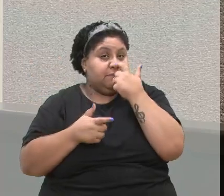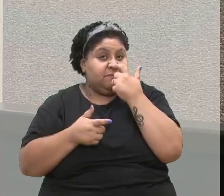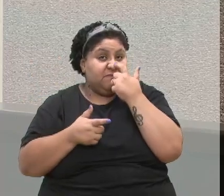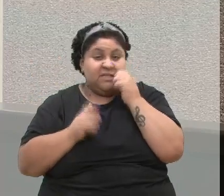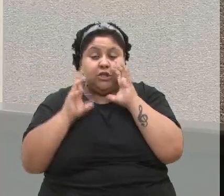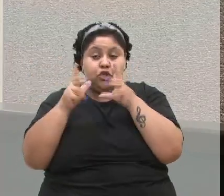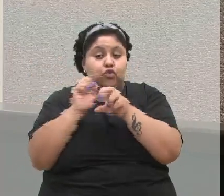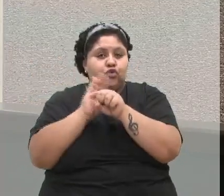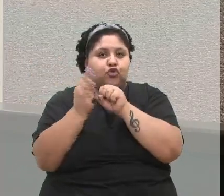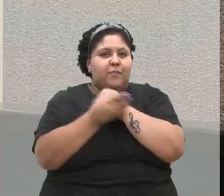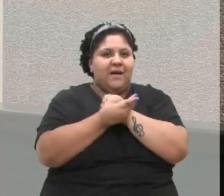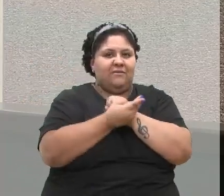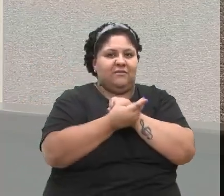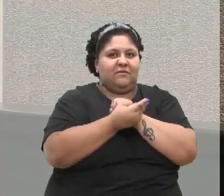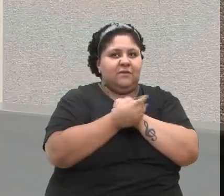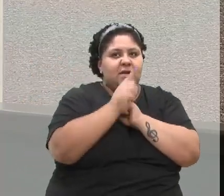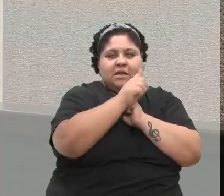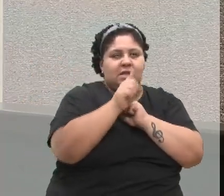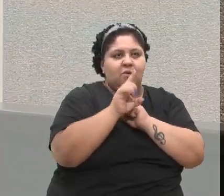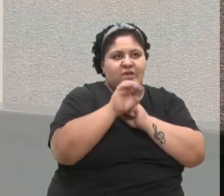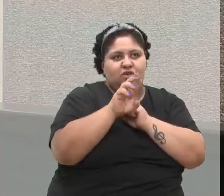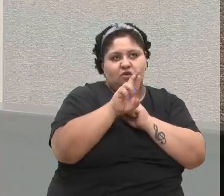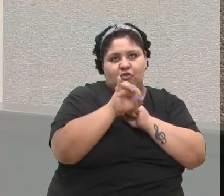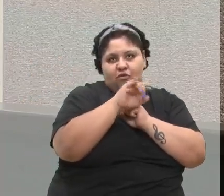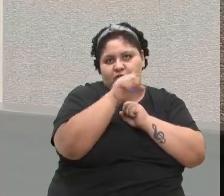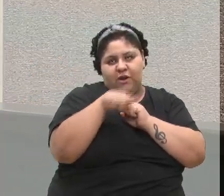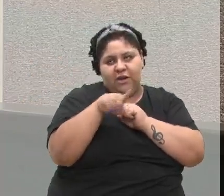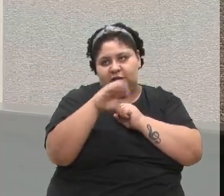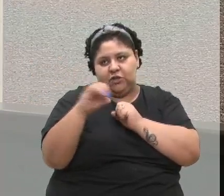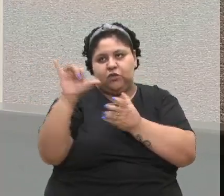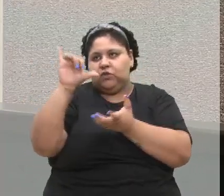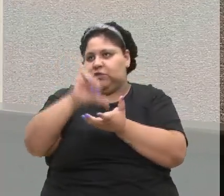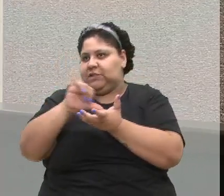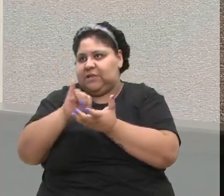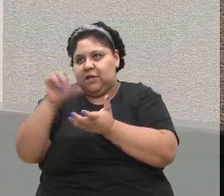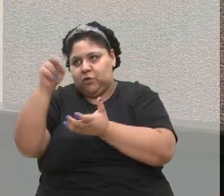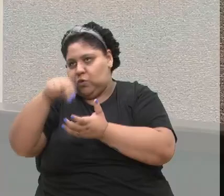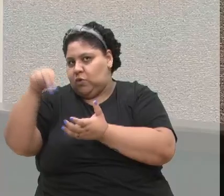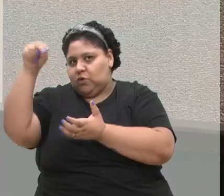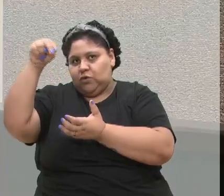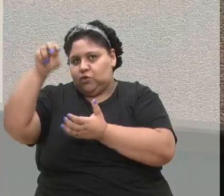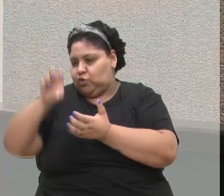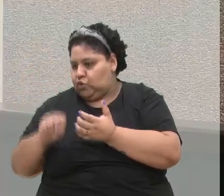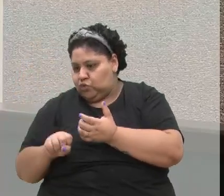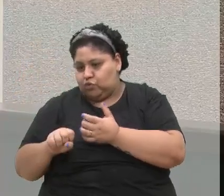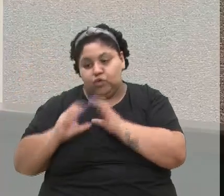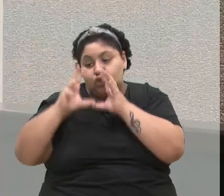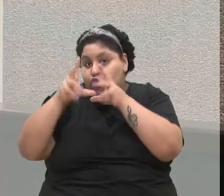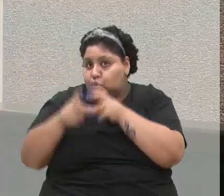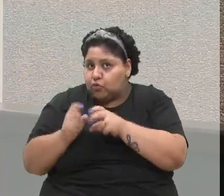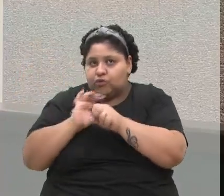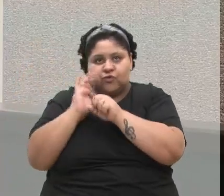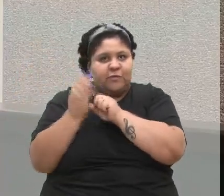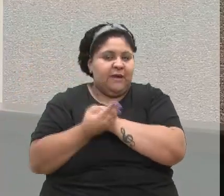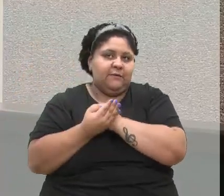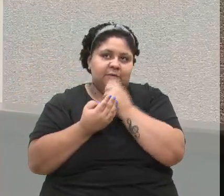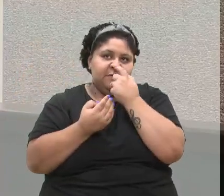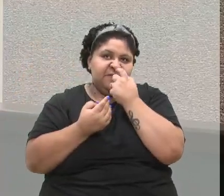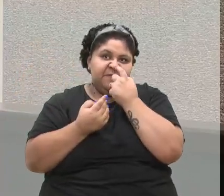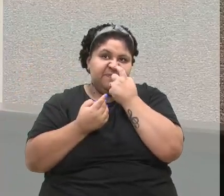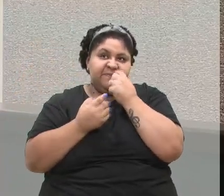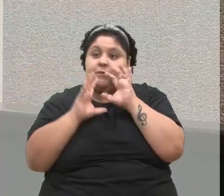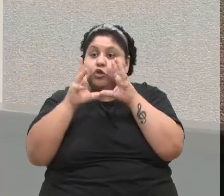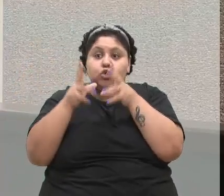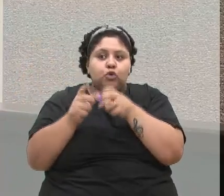todos os bairros, não é só no Risso, não é nem aqui no centro, não é lá na Zona Norte, não é na Zona Sul, é em todos, é por todos